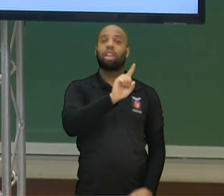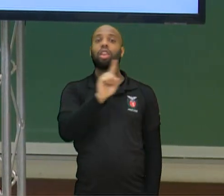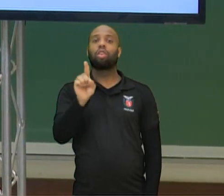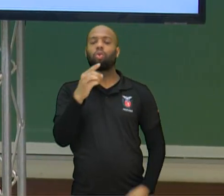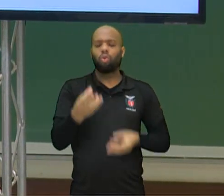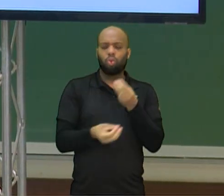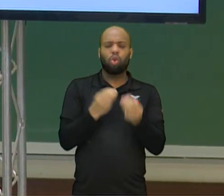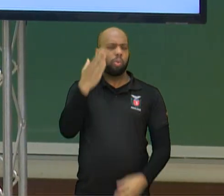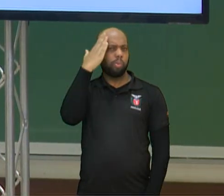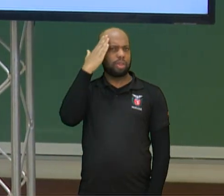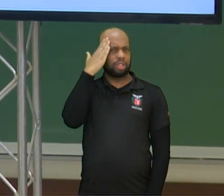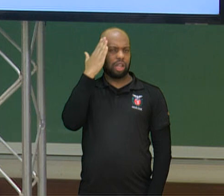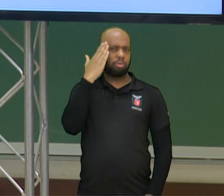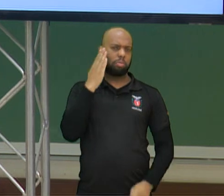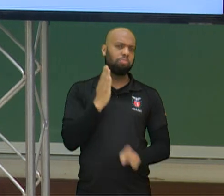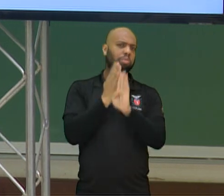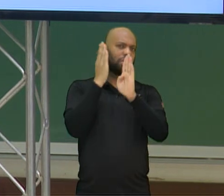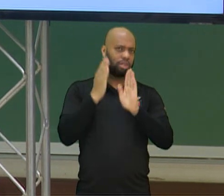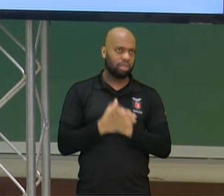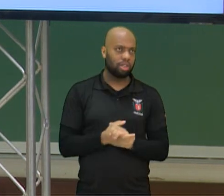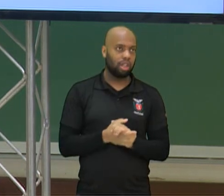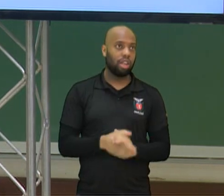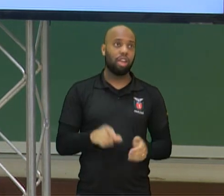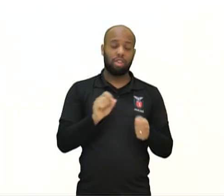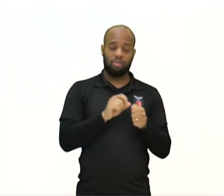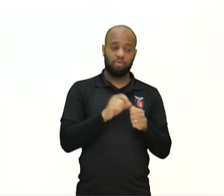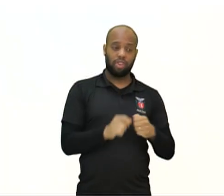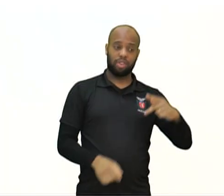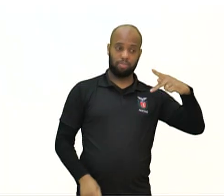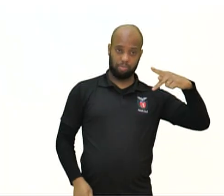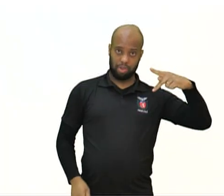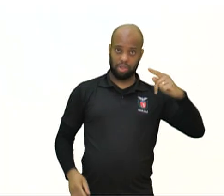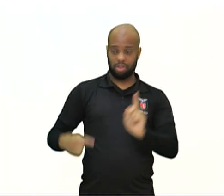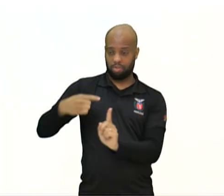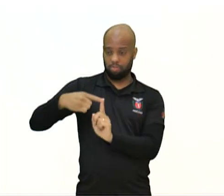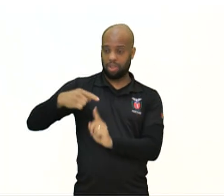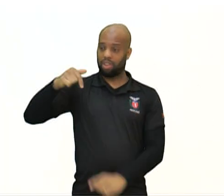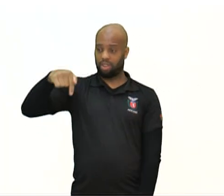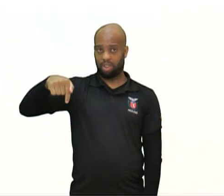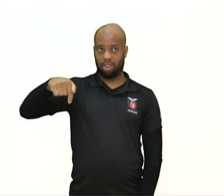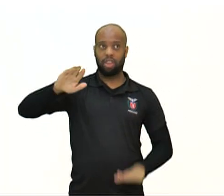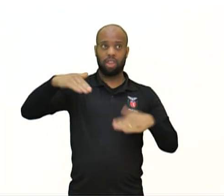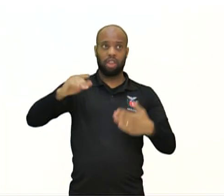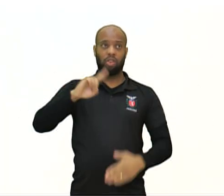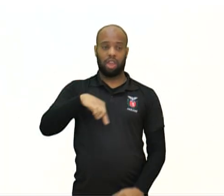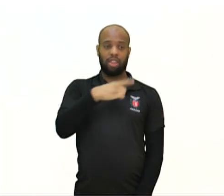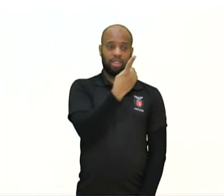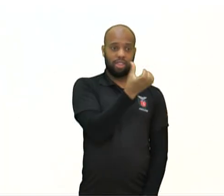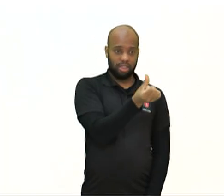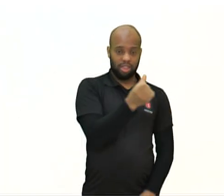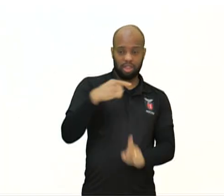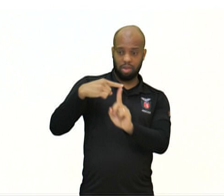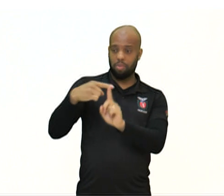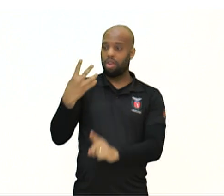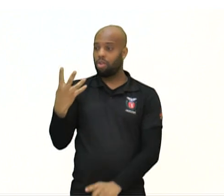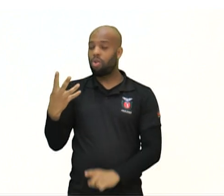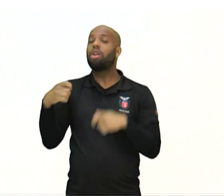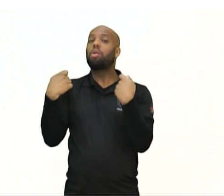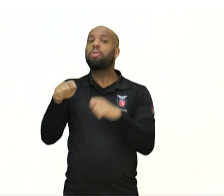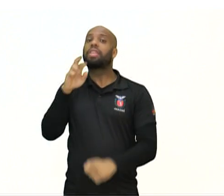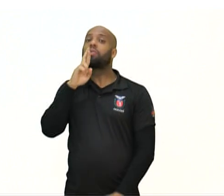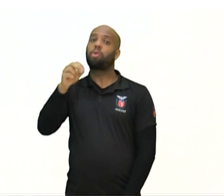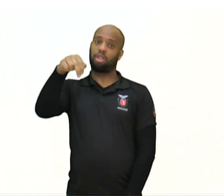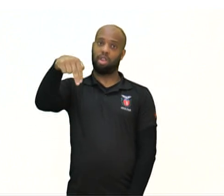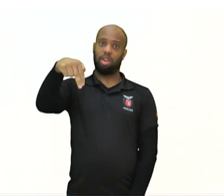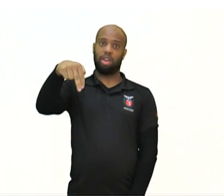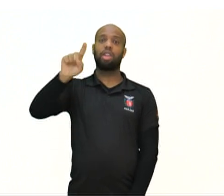gente faz para ver? Então, nós vamos fazer P mais Q, no caso aqui, 16 mais 4, que